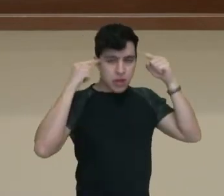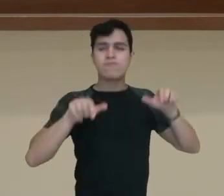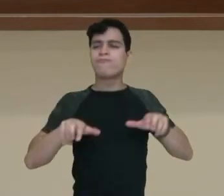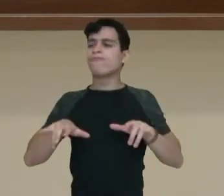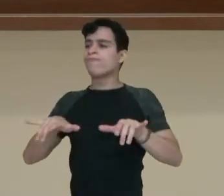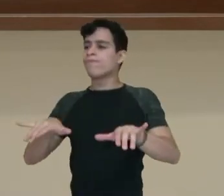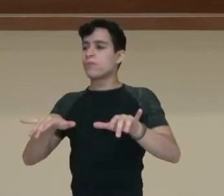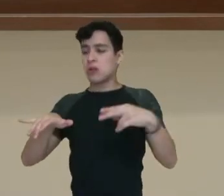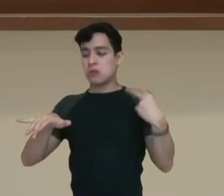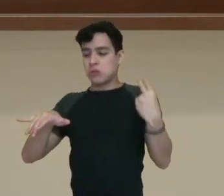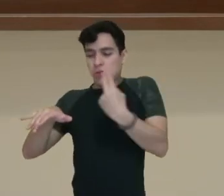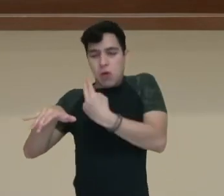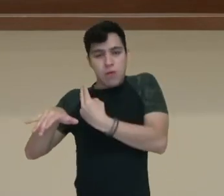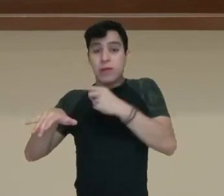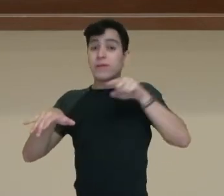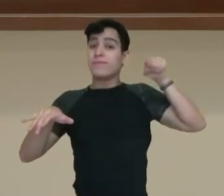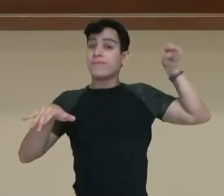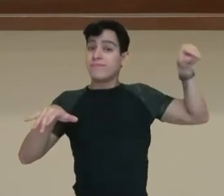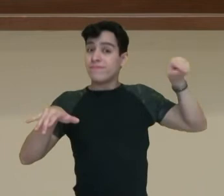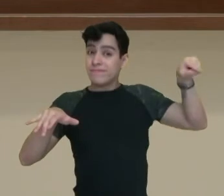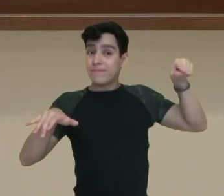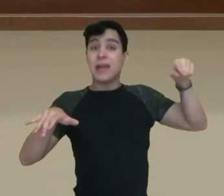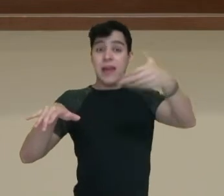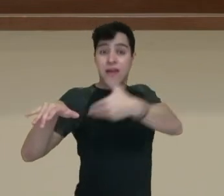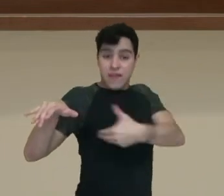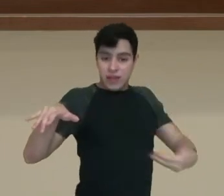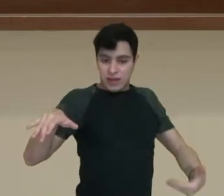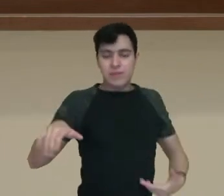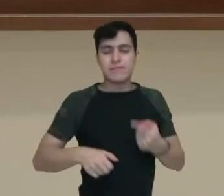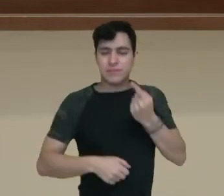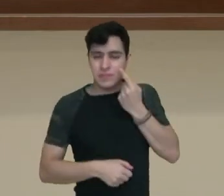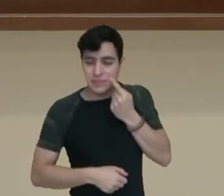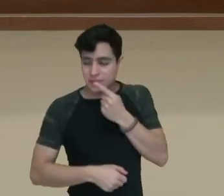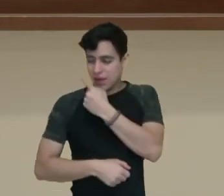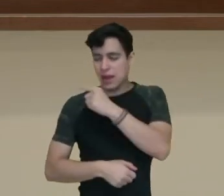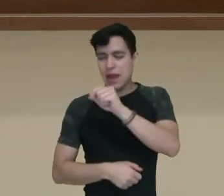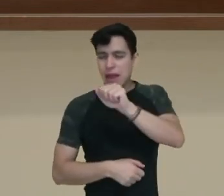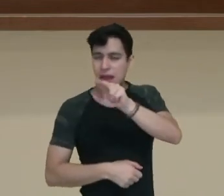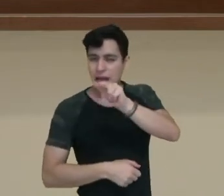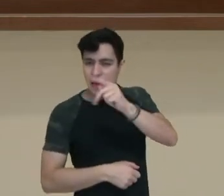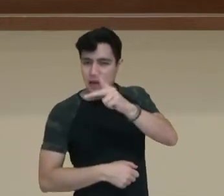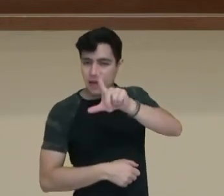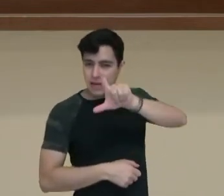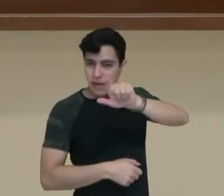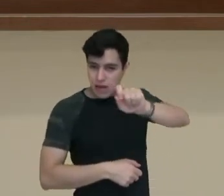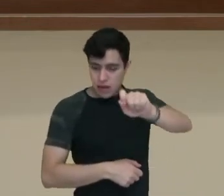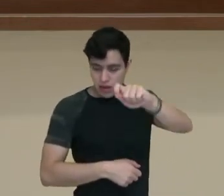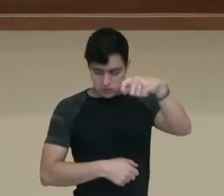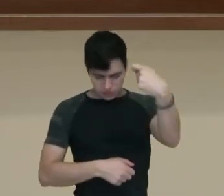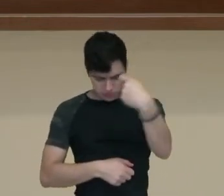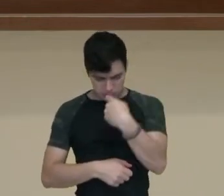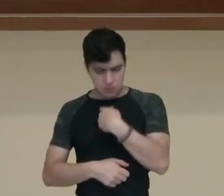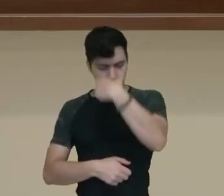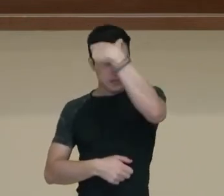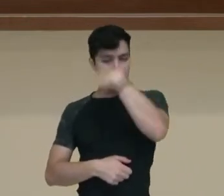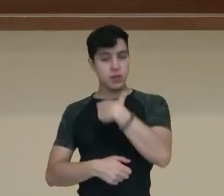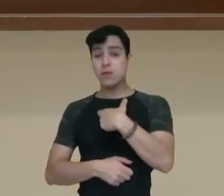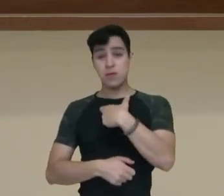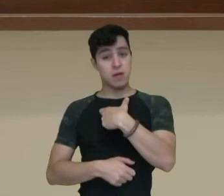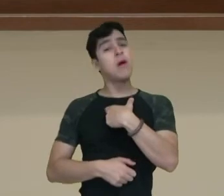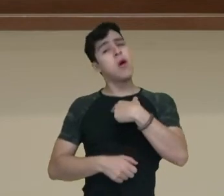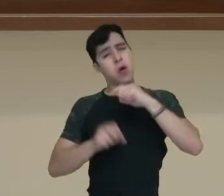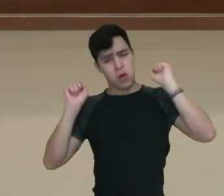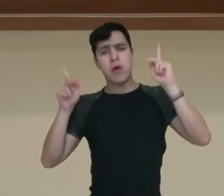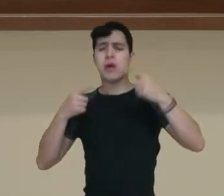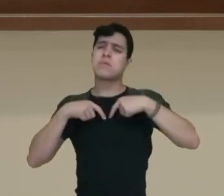o quem e o onde, a Ana Paula não é sobre quem está se falando. Ela é a pessoa que